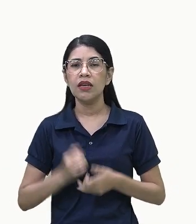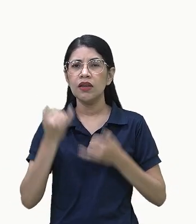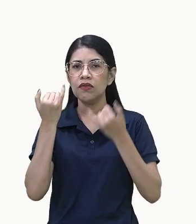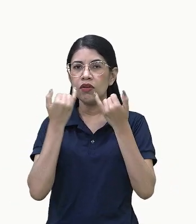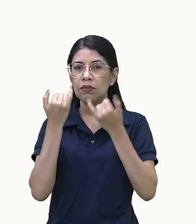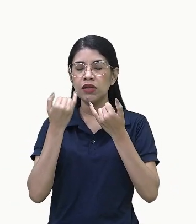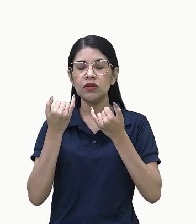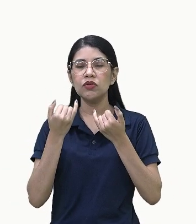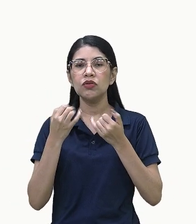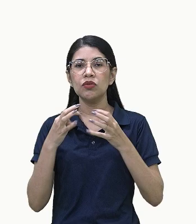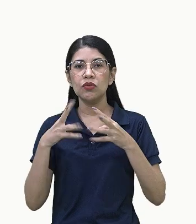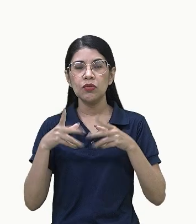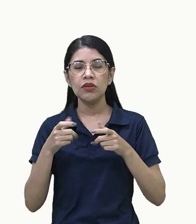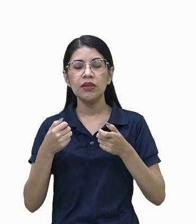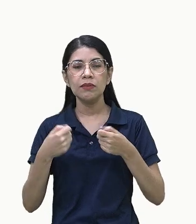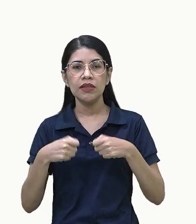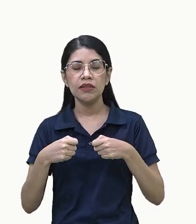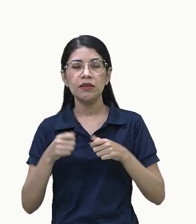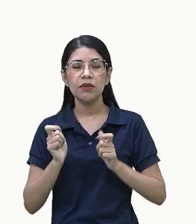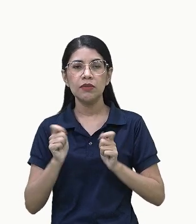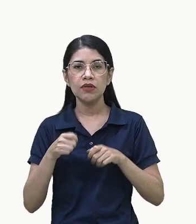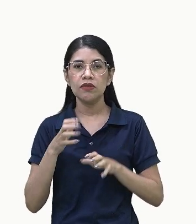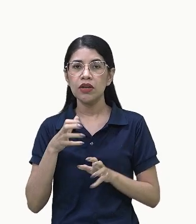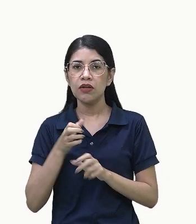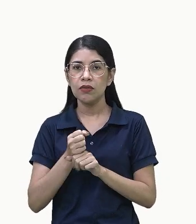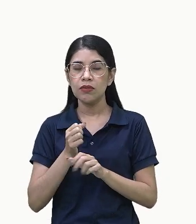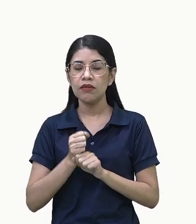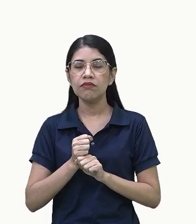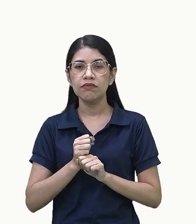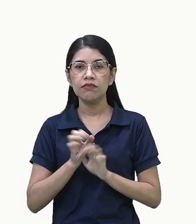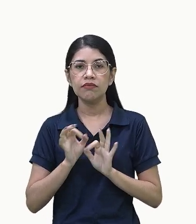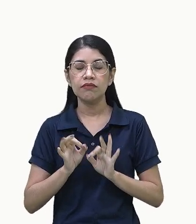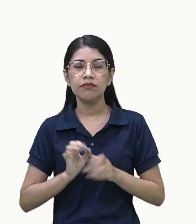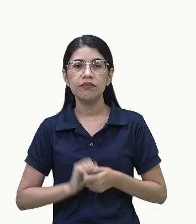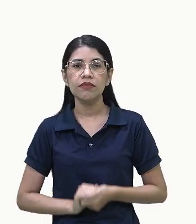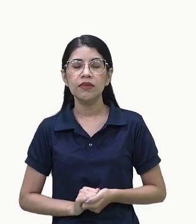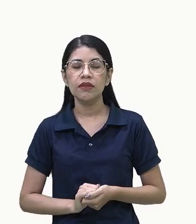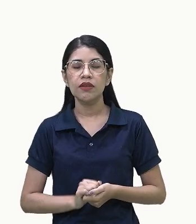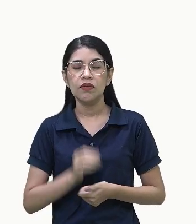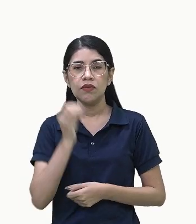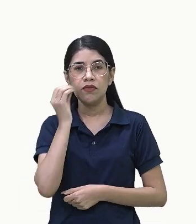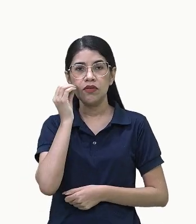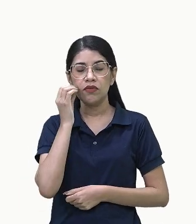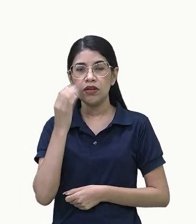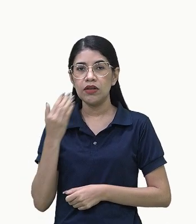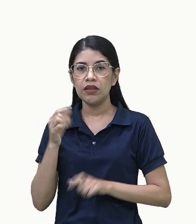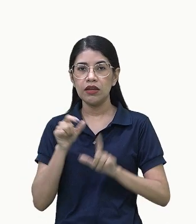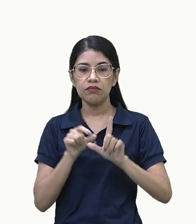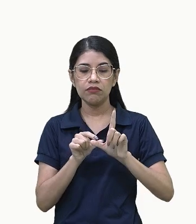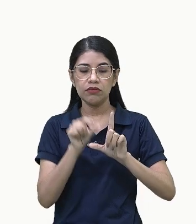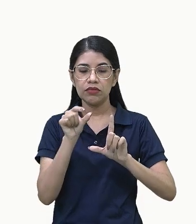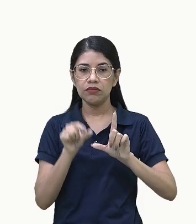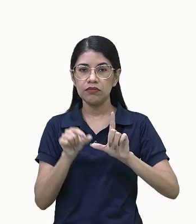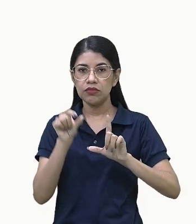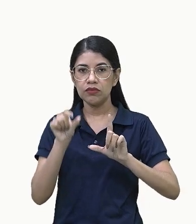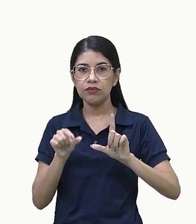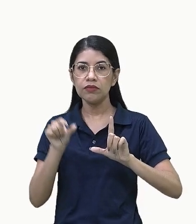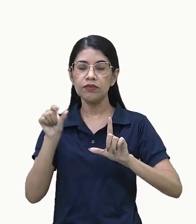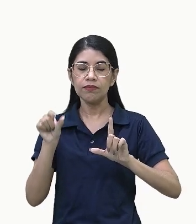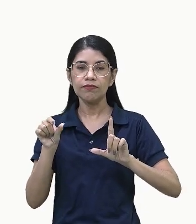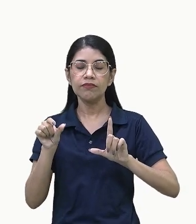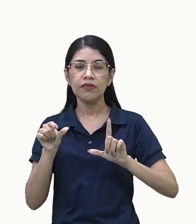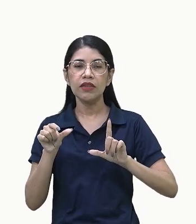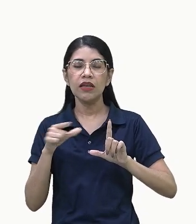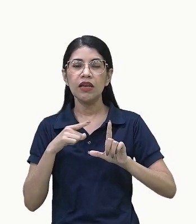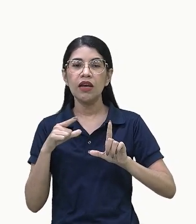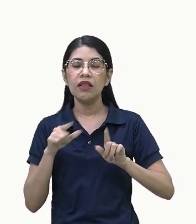que nós precisamos para resolver a nossa questão, tá bom? Então observe aí que nós temos um gráfico de colunas, tá? Temos